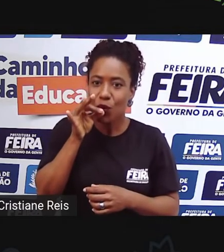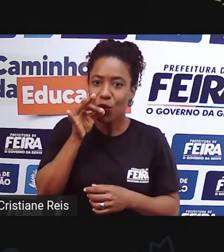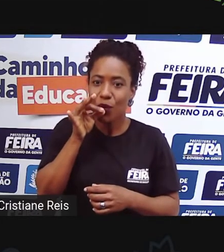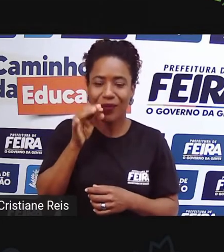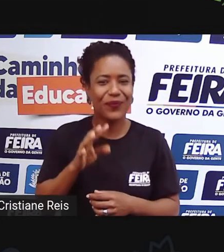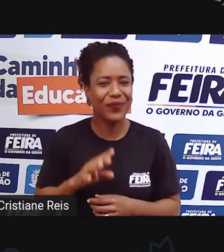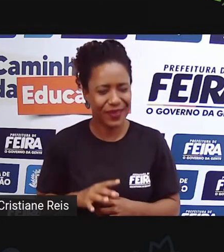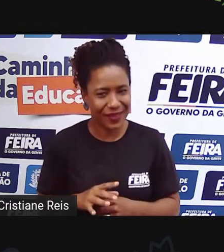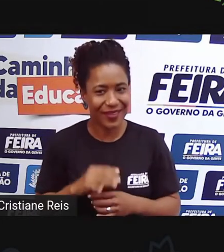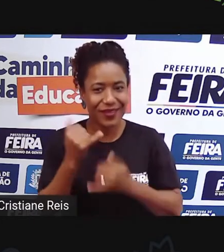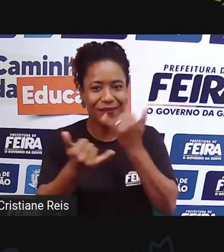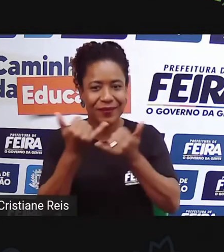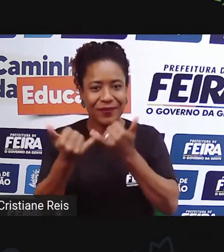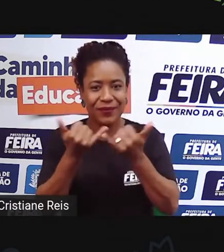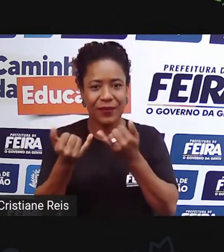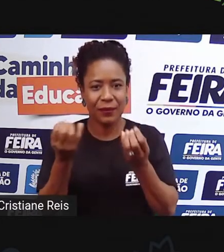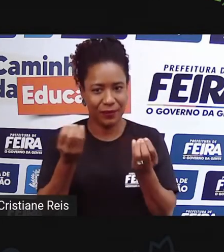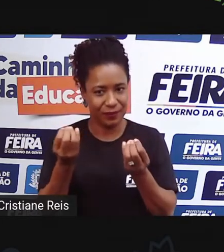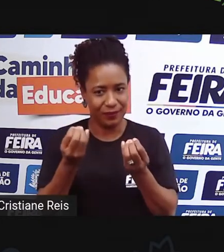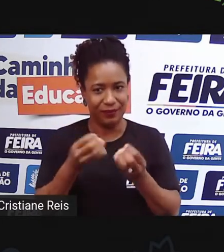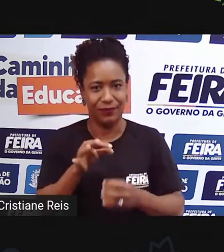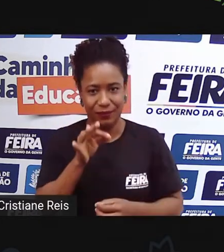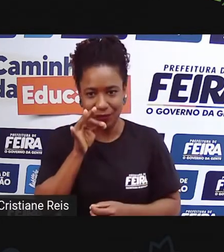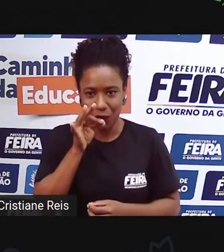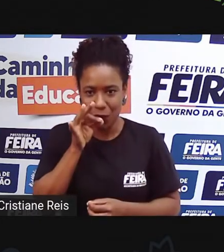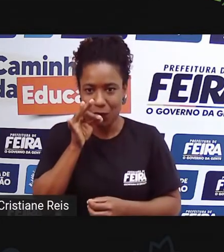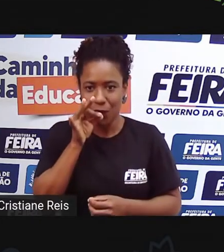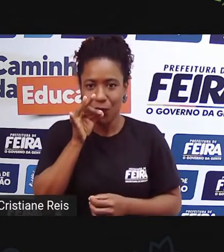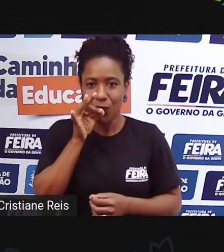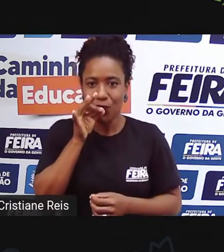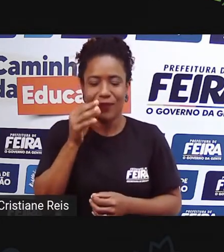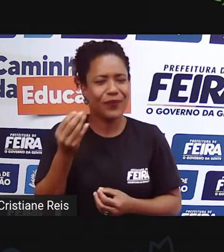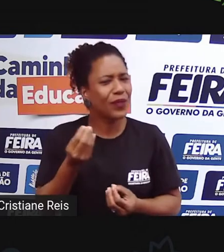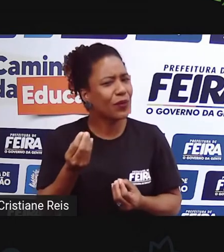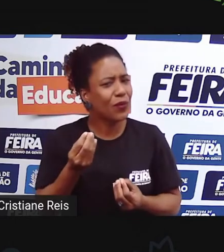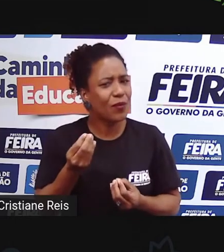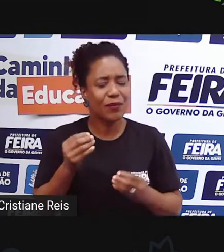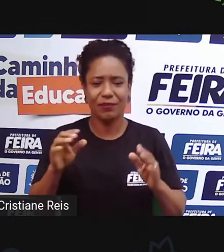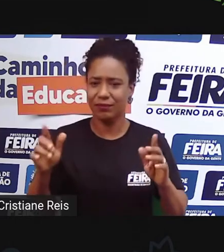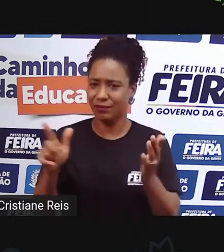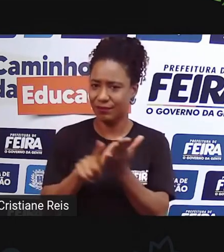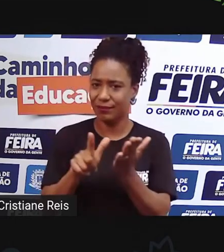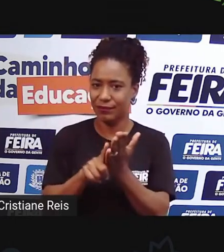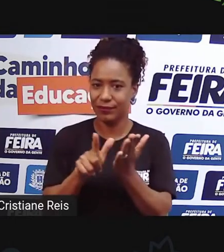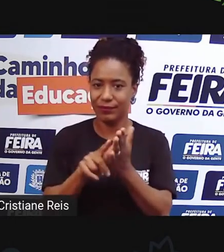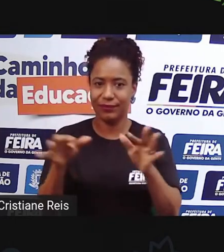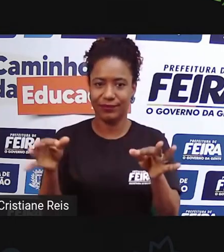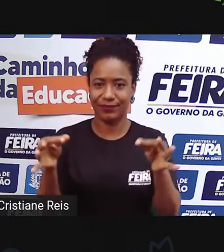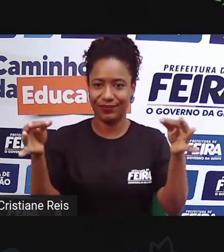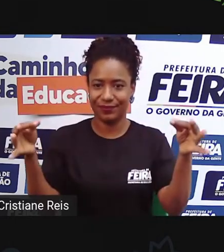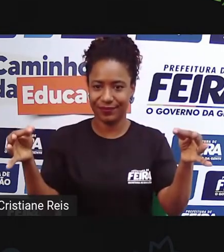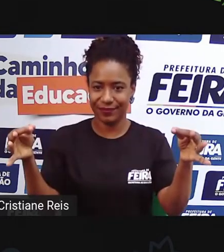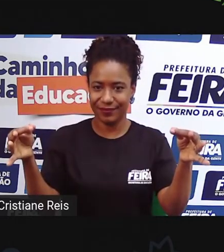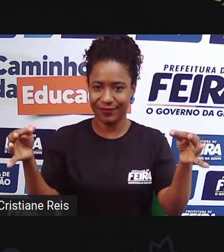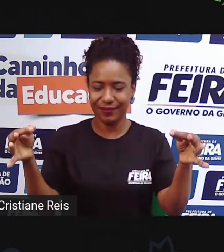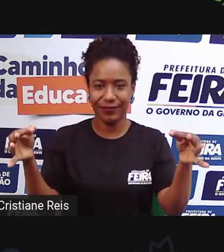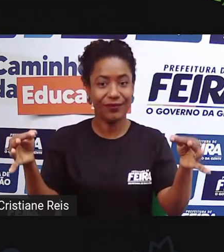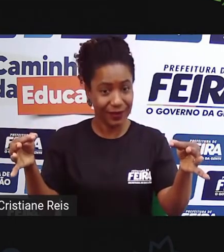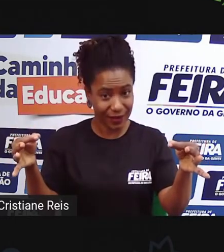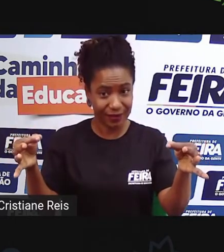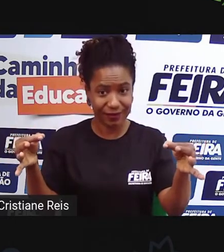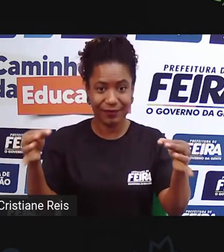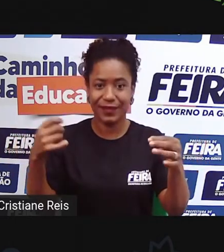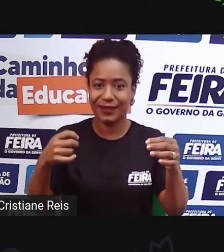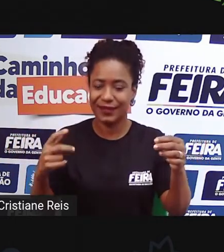sugar o papel. Mas primeiro, né? Como esse papel está muito grande, a gente vai precisar recortar.